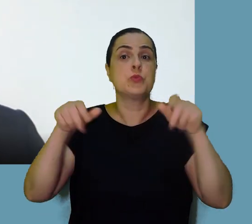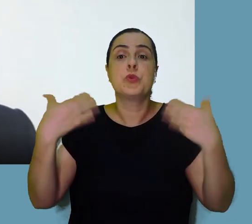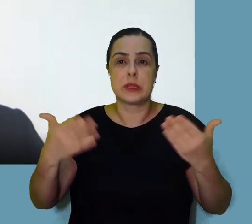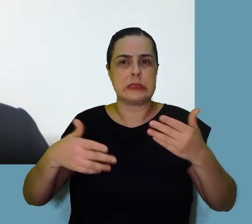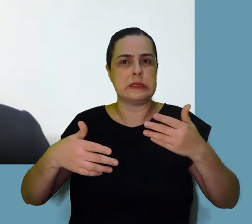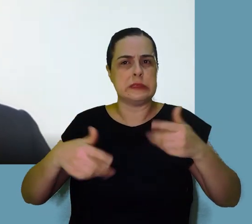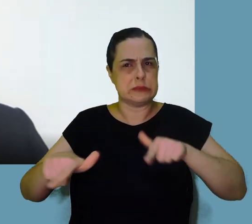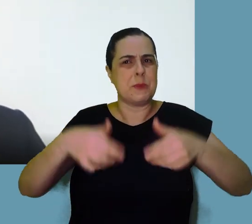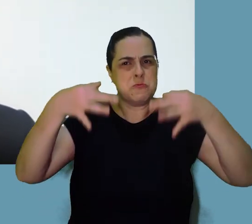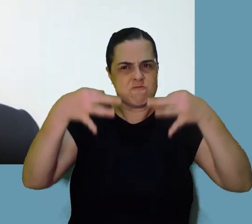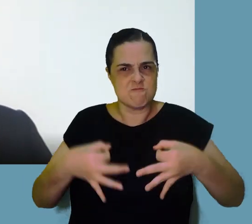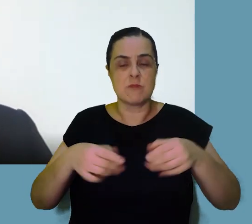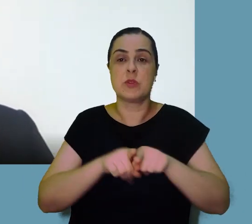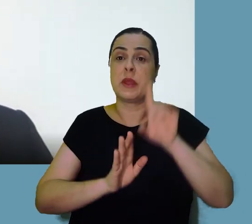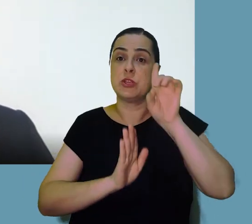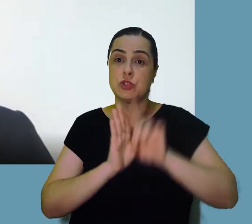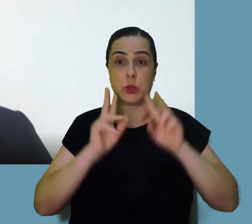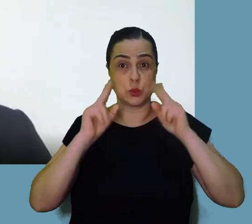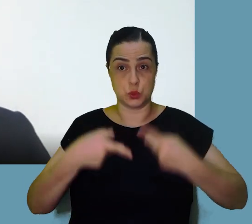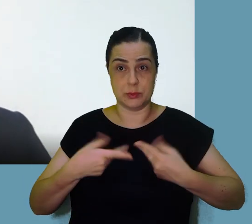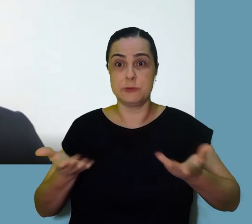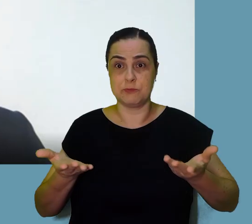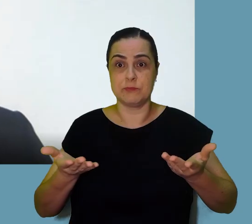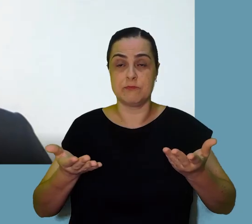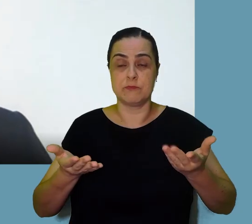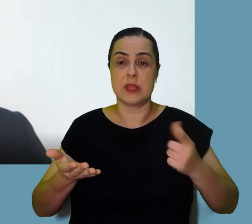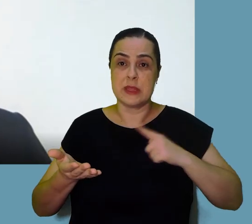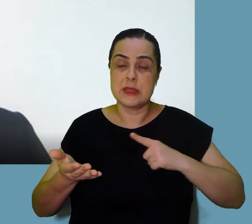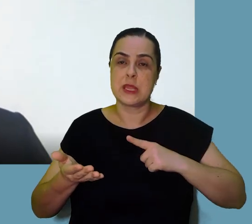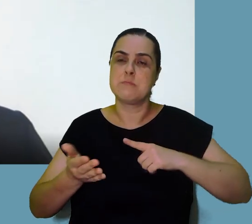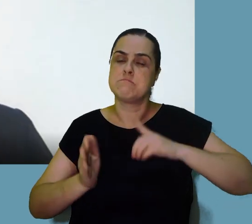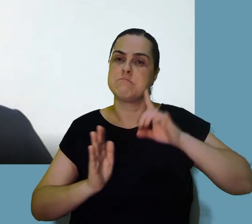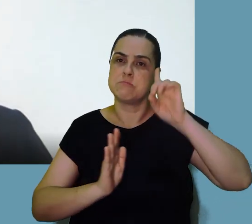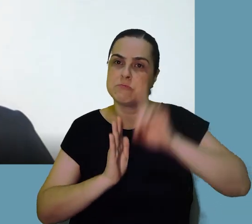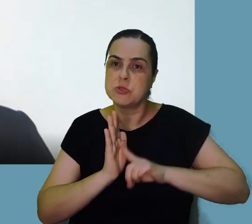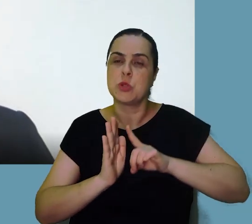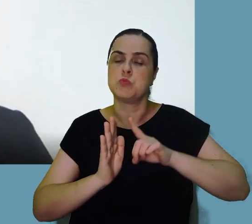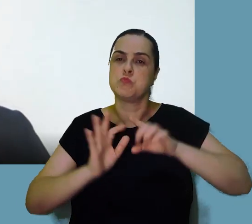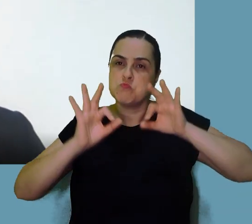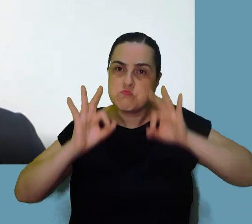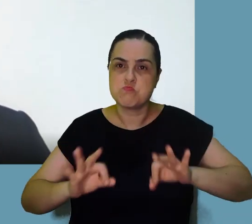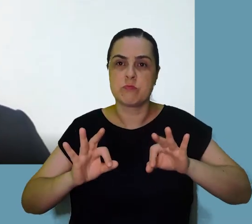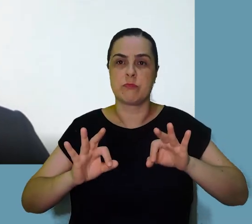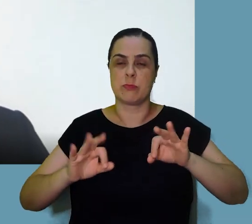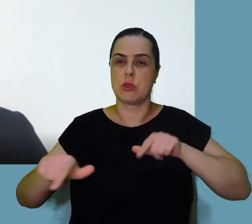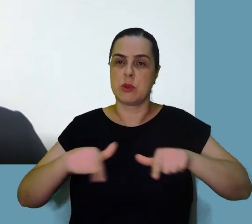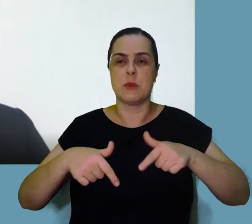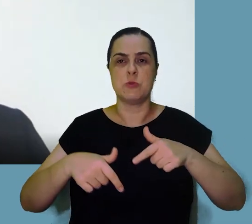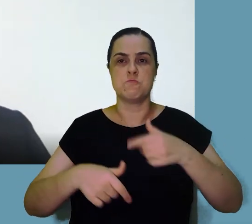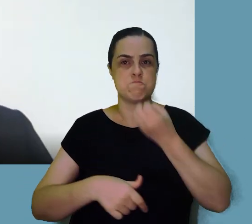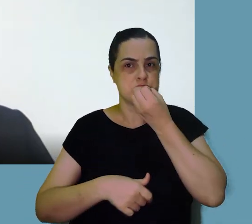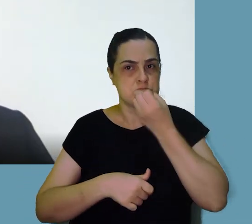trabalho digno, sobretudo de direitos humanos, né? Acesso a esse direito humano, trabalho digno, condições